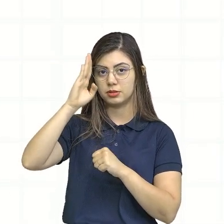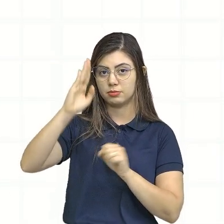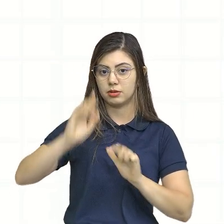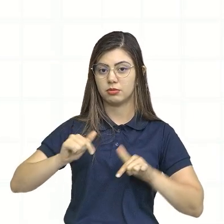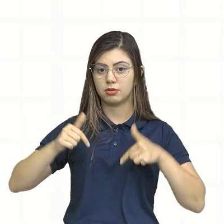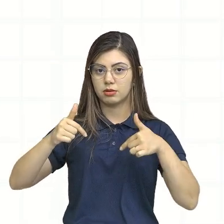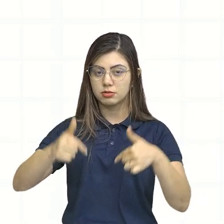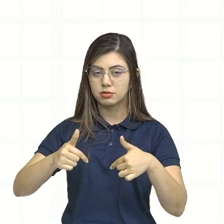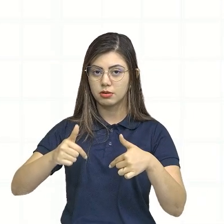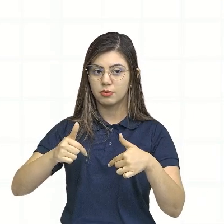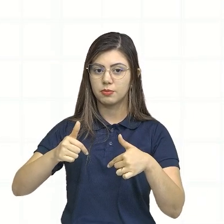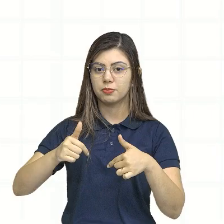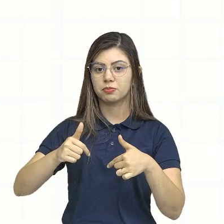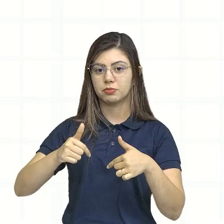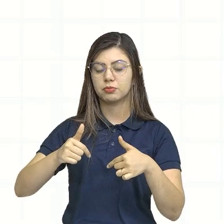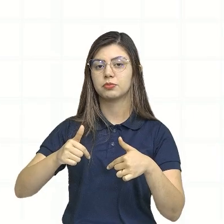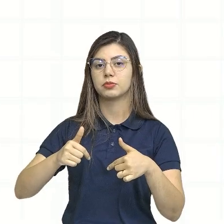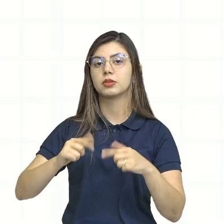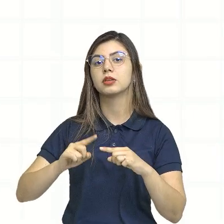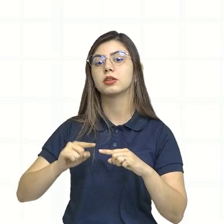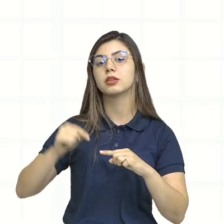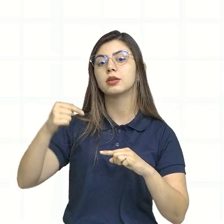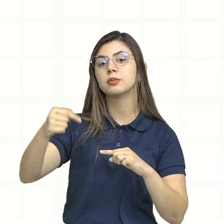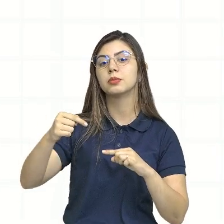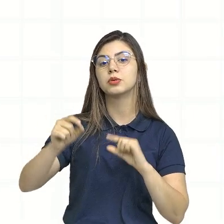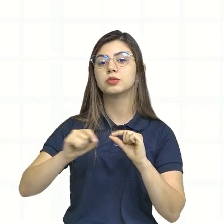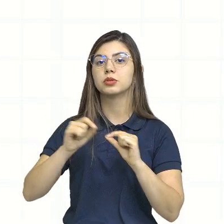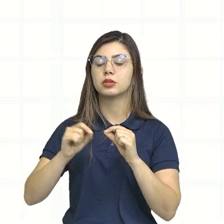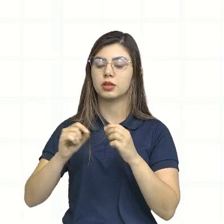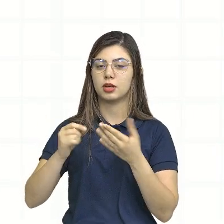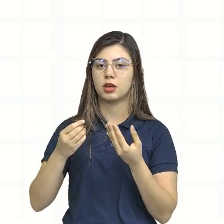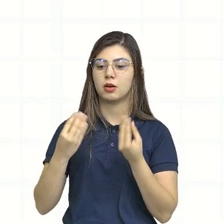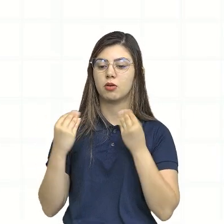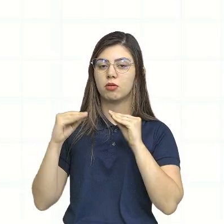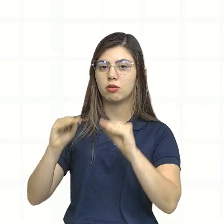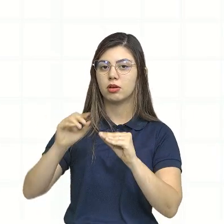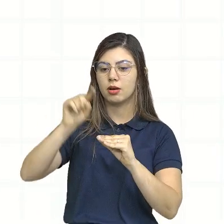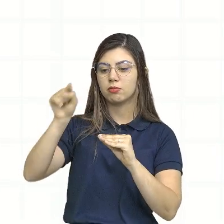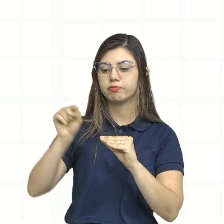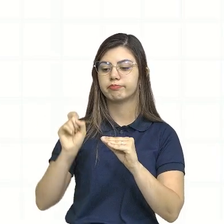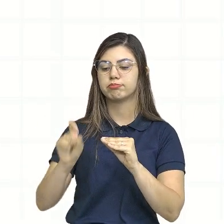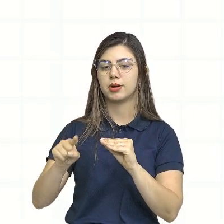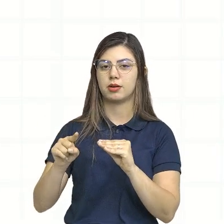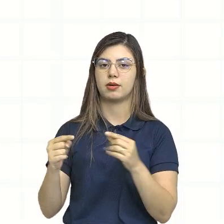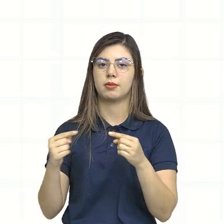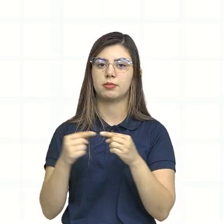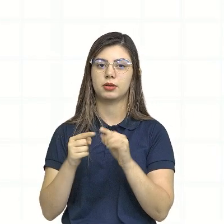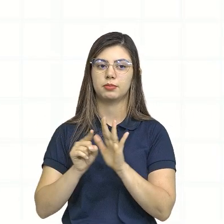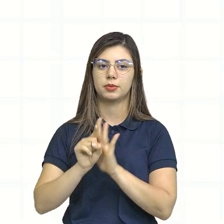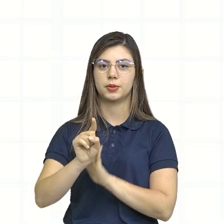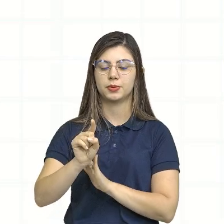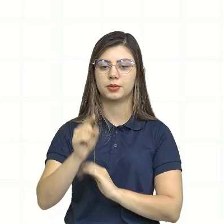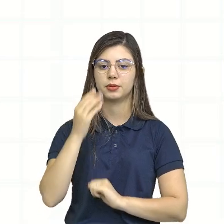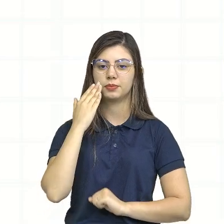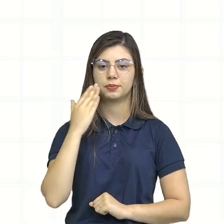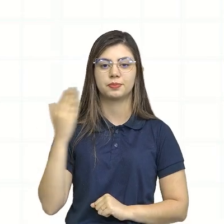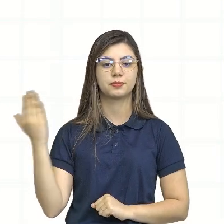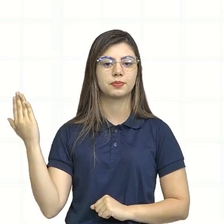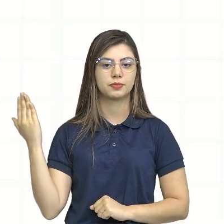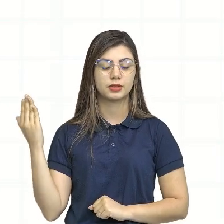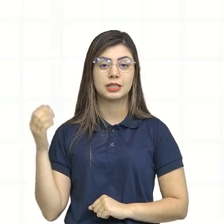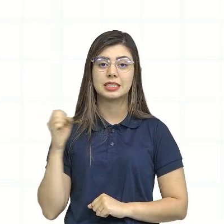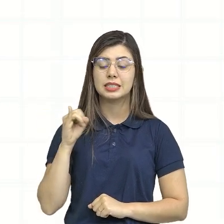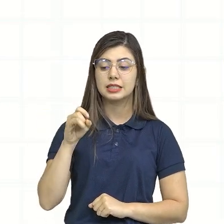aí a minha question mark, que é o meu ponto de interrogação. Se eu não colocar um ponto de interrogação, eu